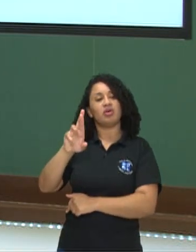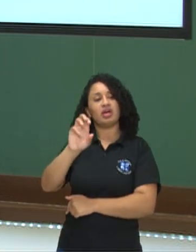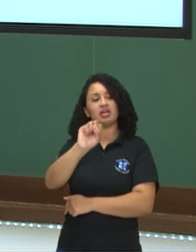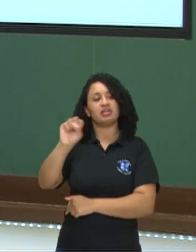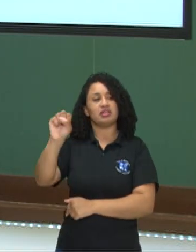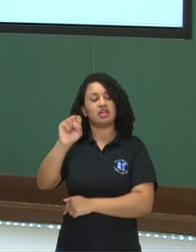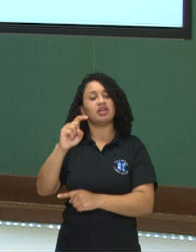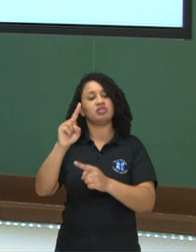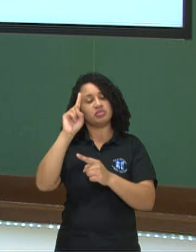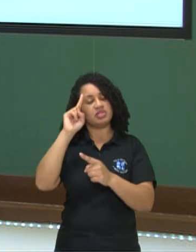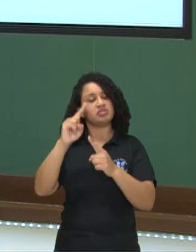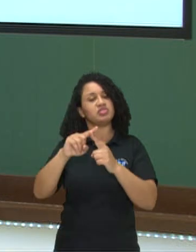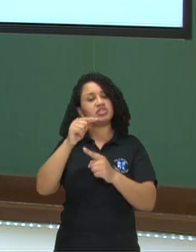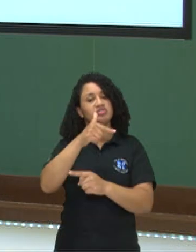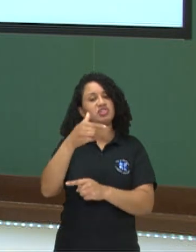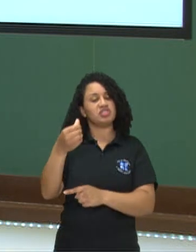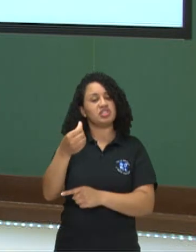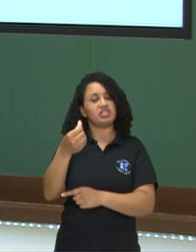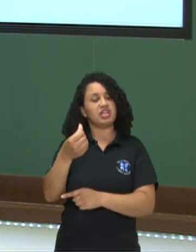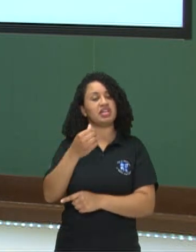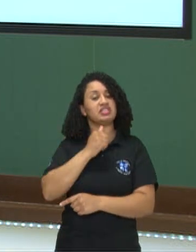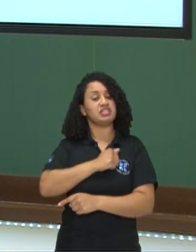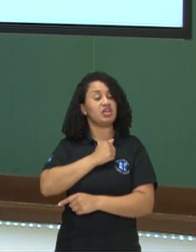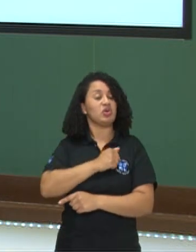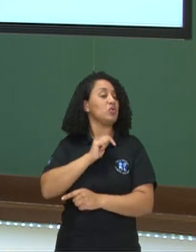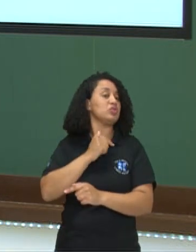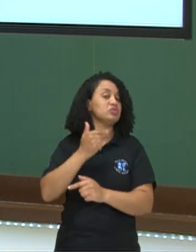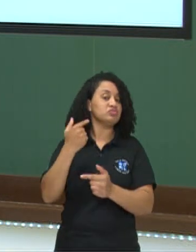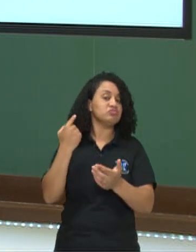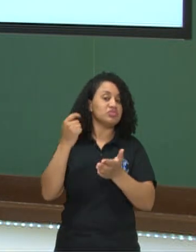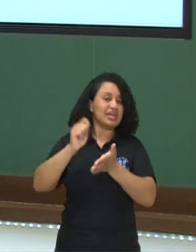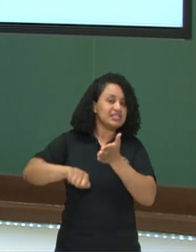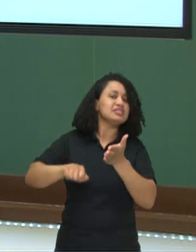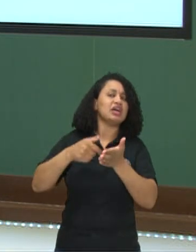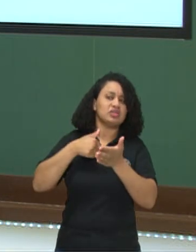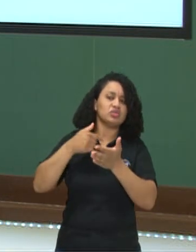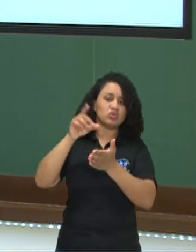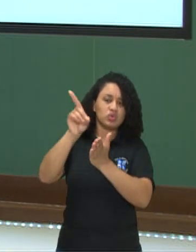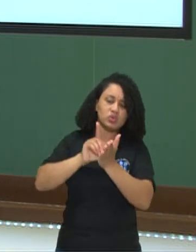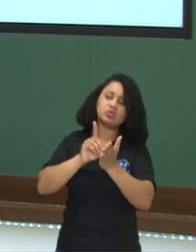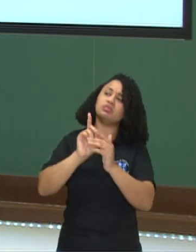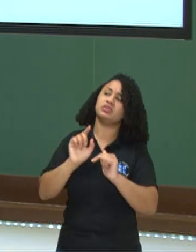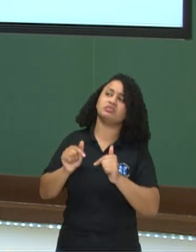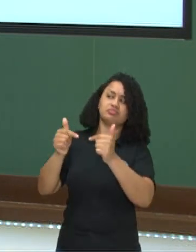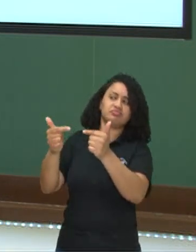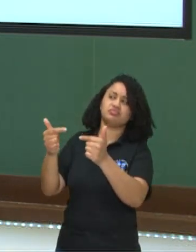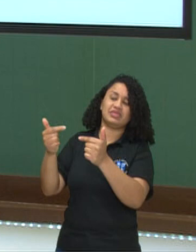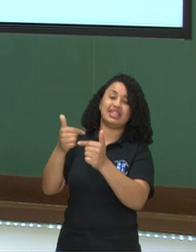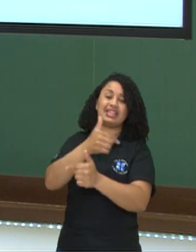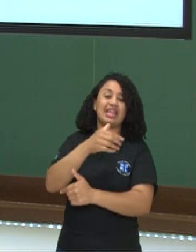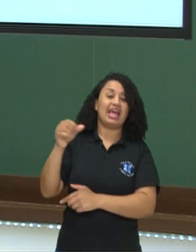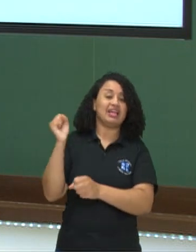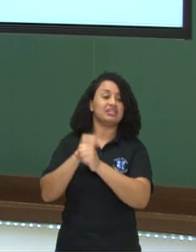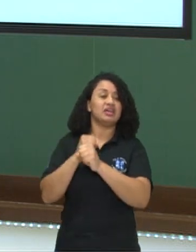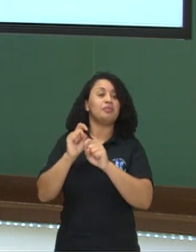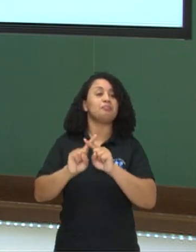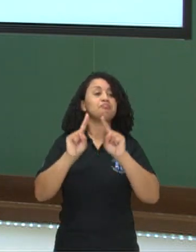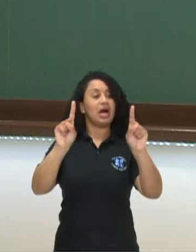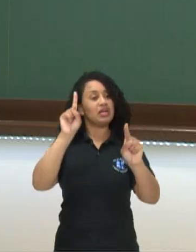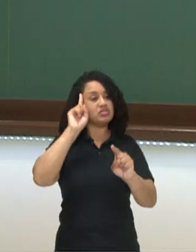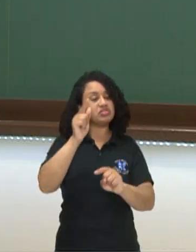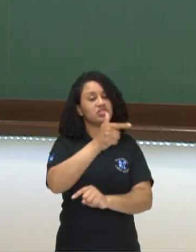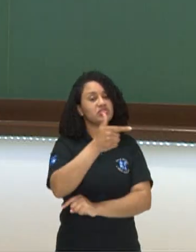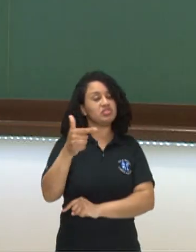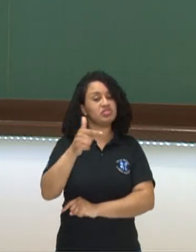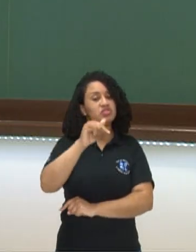de 1939. Não agredir a União Soviética. Esse era o acordo por 10 anos. Porém, no dia